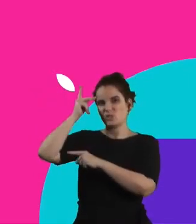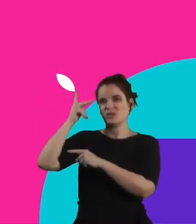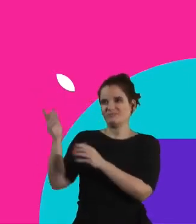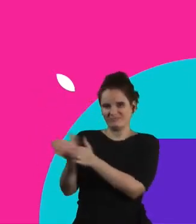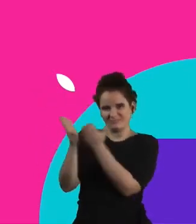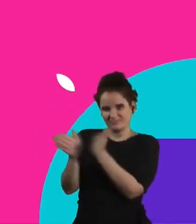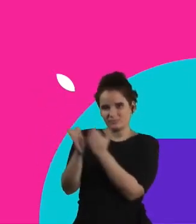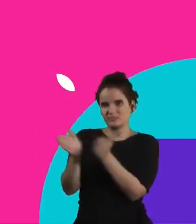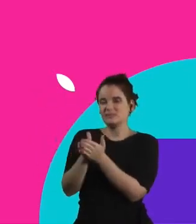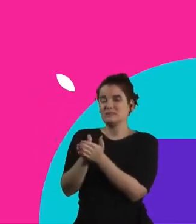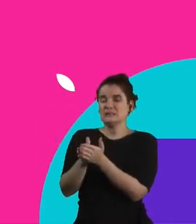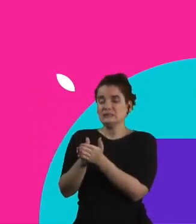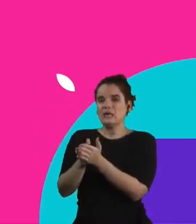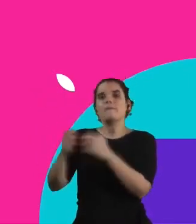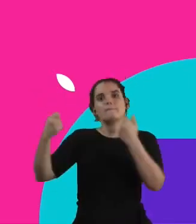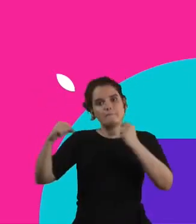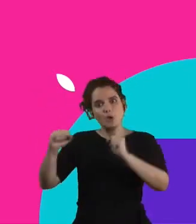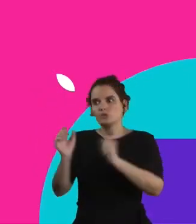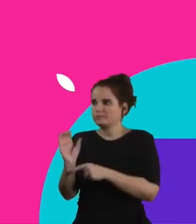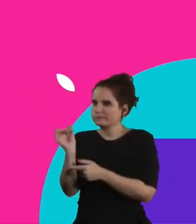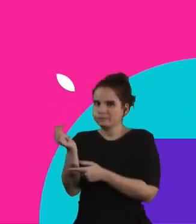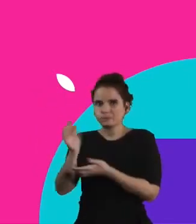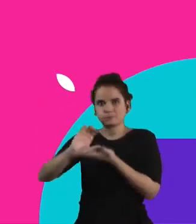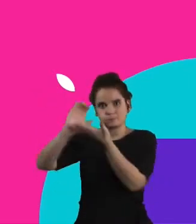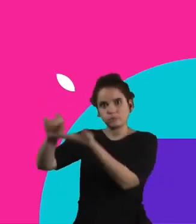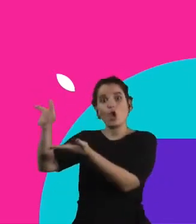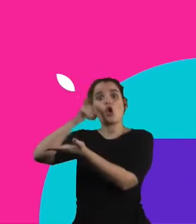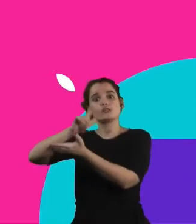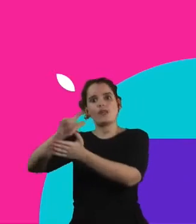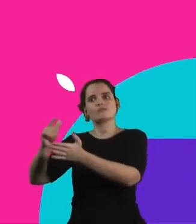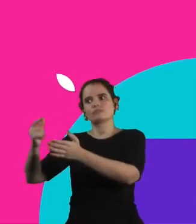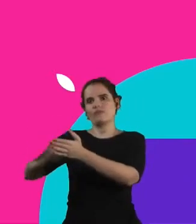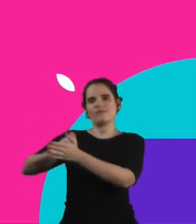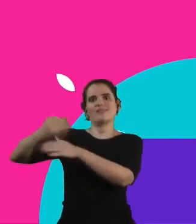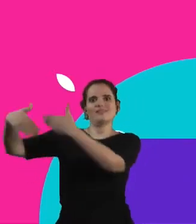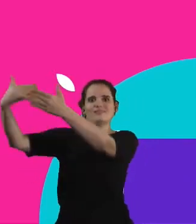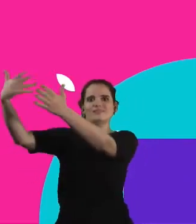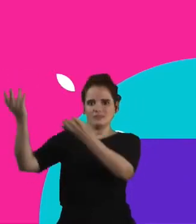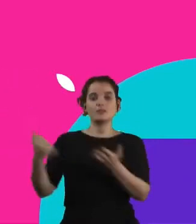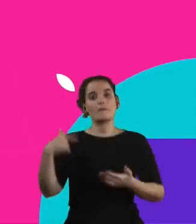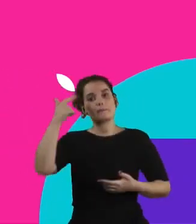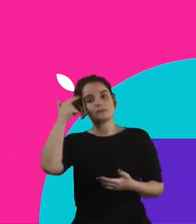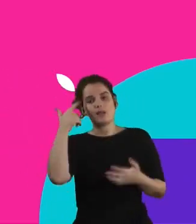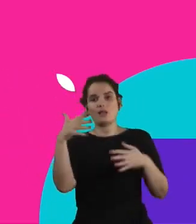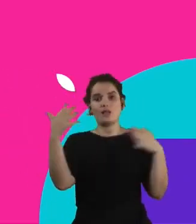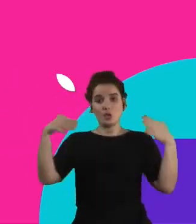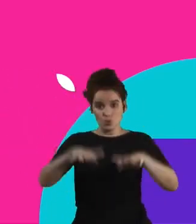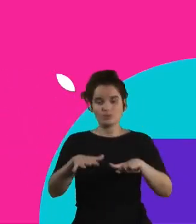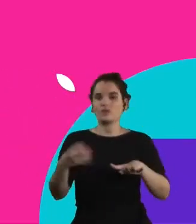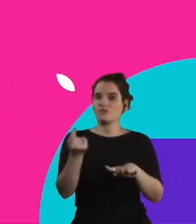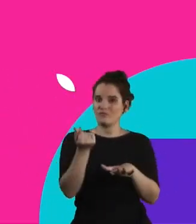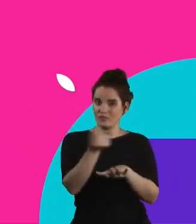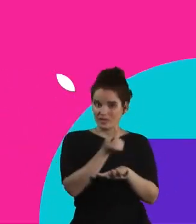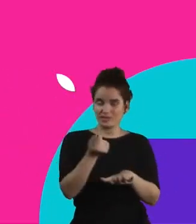consigam reconstruir as suas vidas. A gente precisa falar sobre isso. Então, pensar em inclusão financeira é